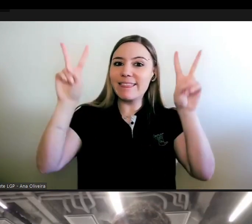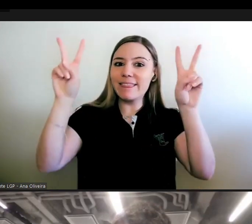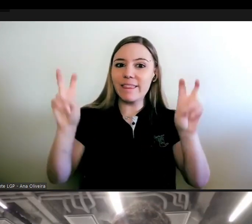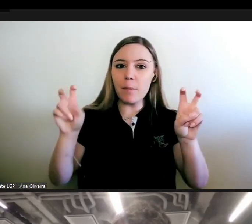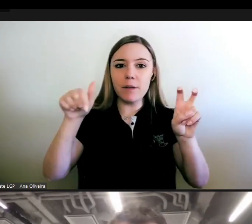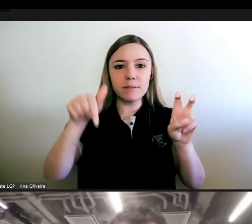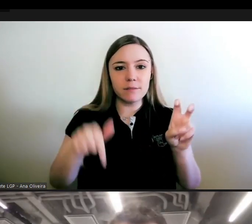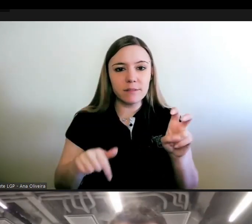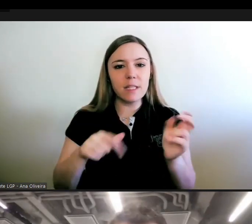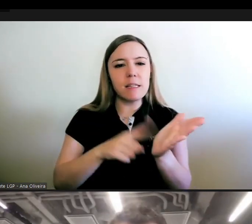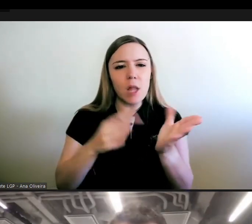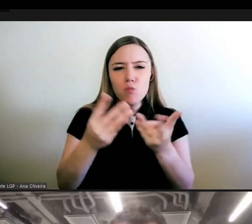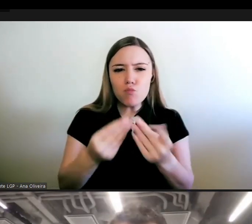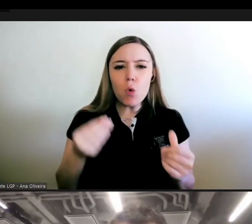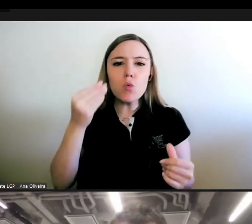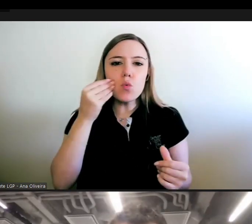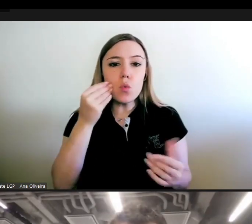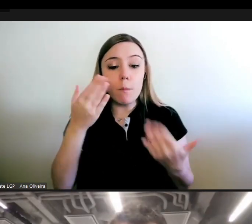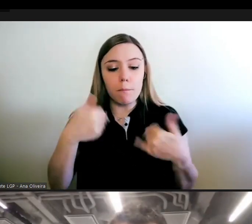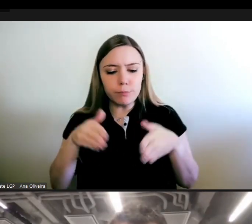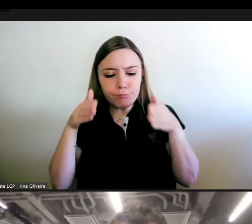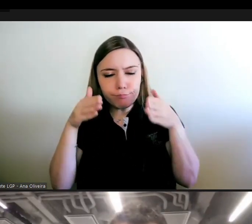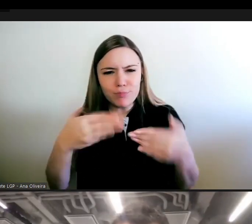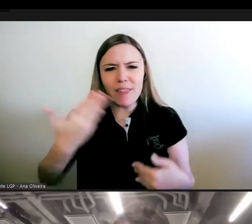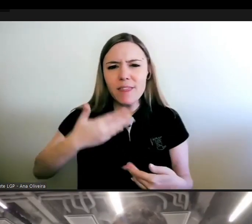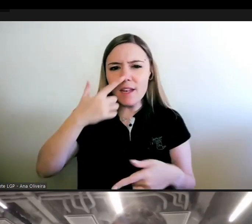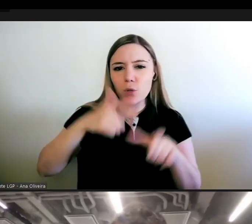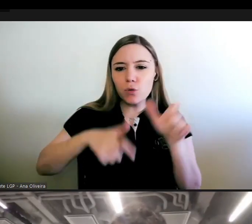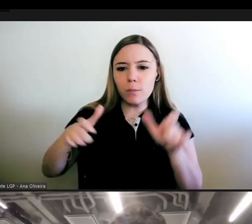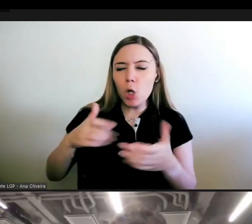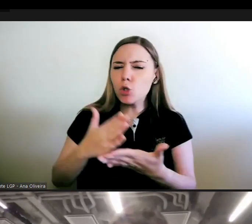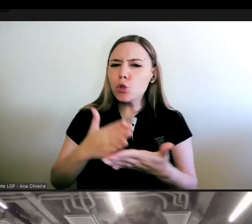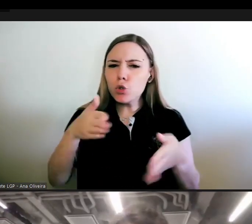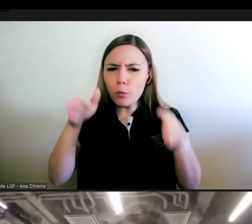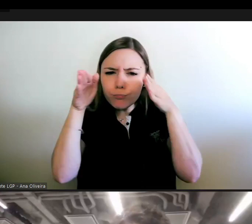humanos, e não apenas centrarmos nas questões